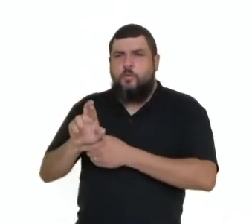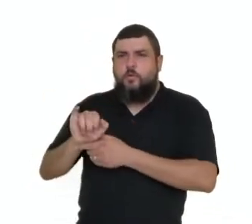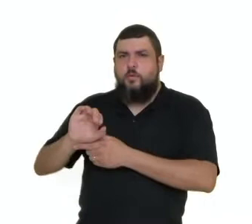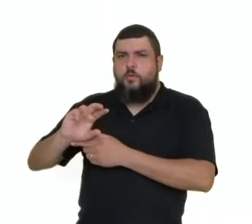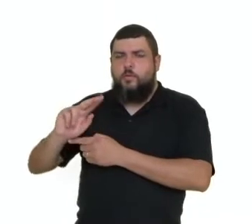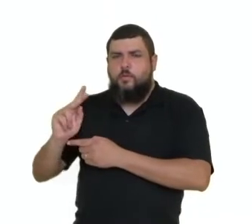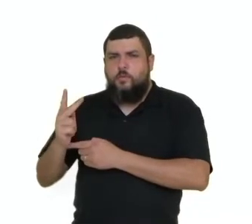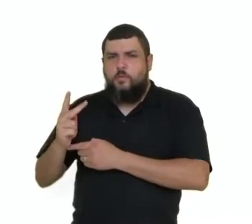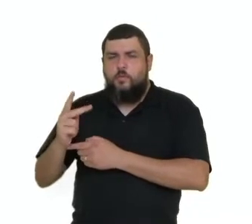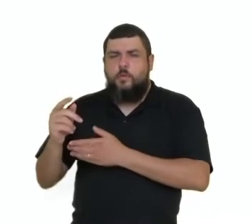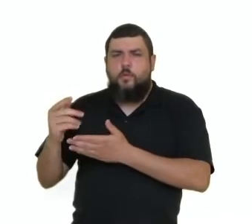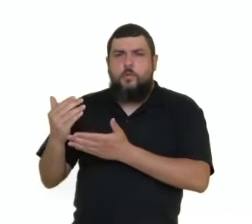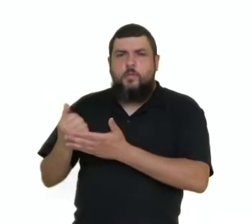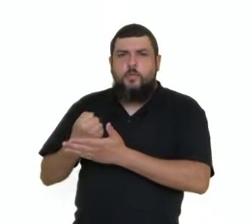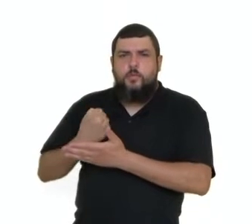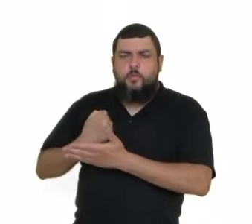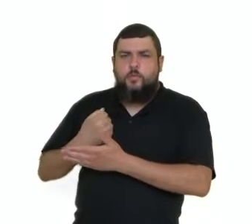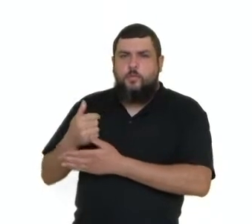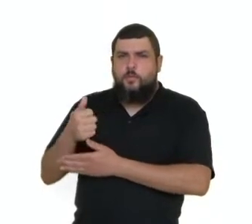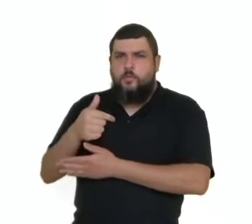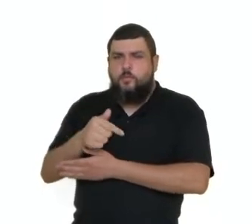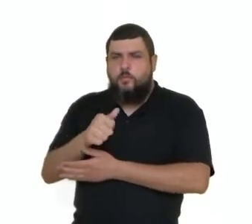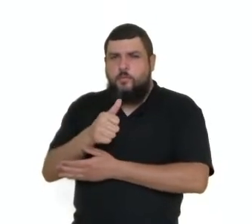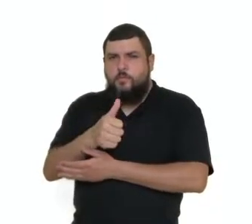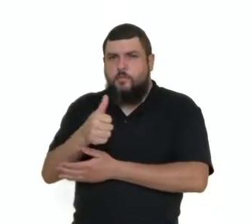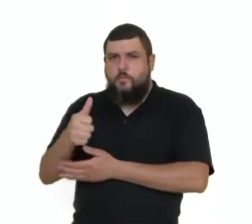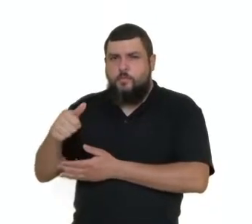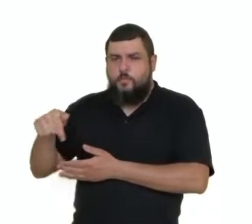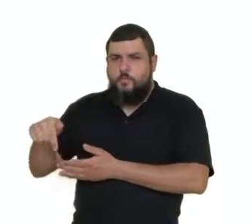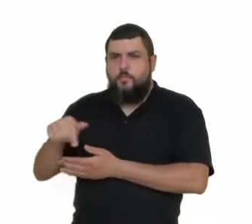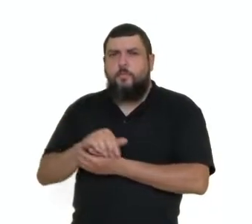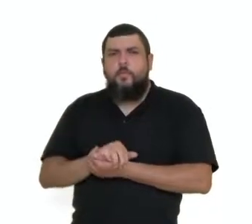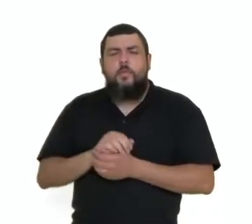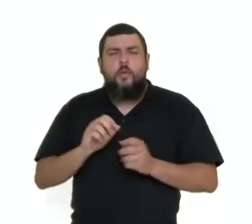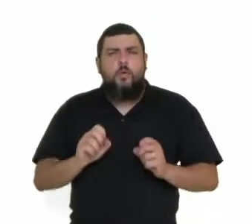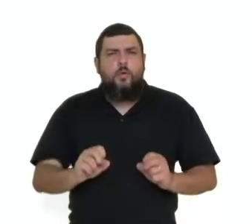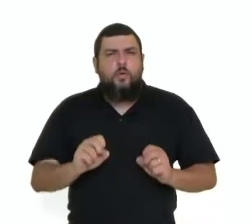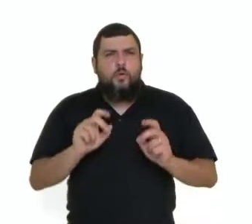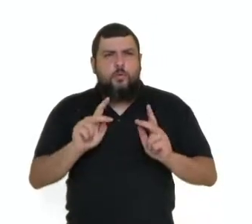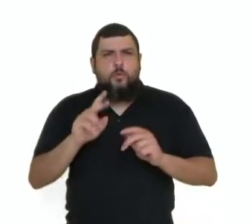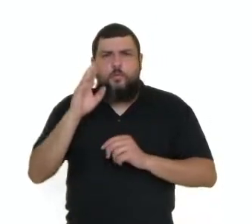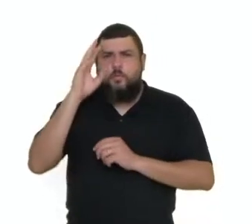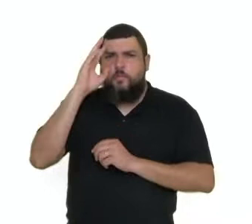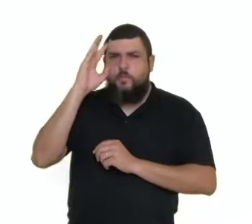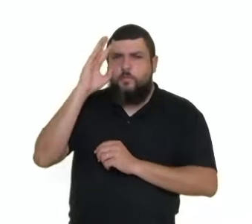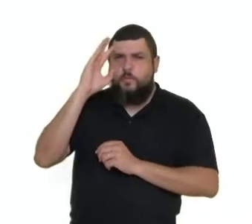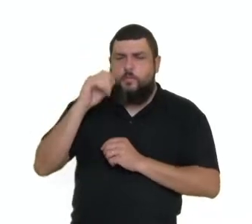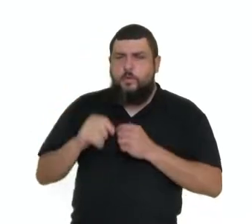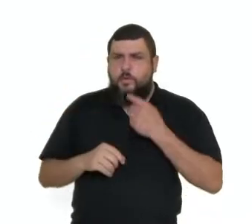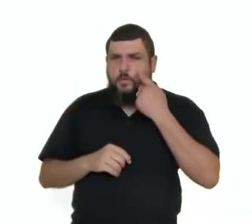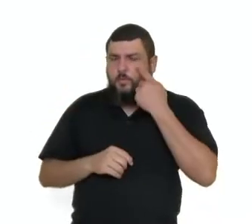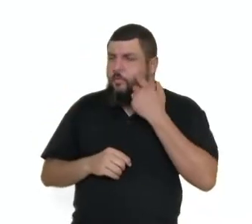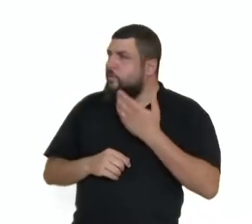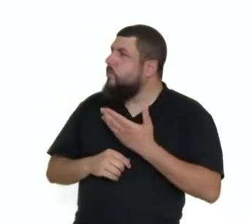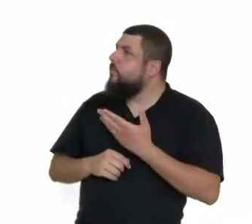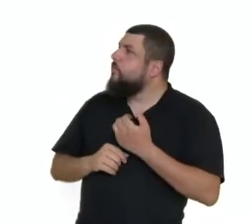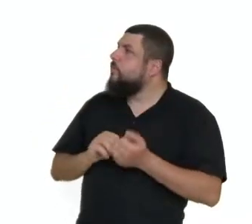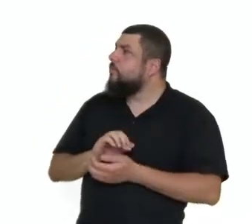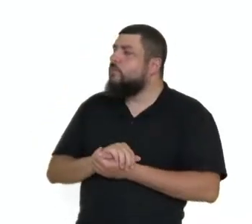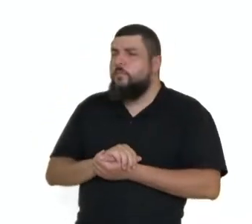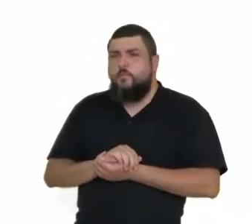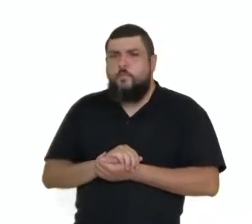117. Então, analisando aqui, nós temos o seguinte, vamos pensar nessa ideia. No motor de um automóvel, toda a